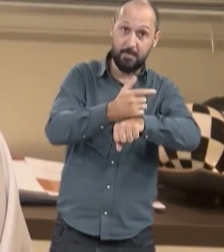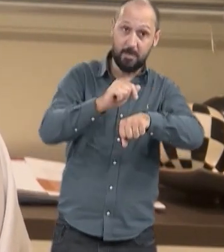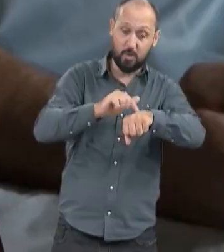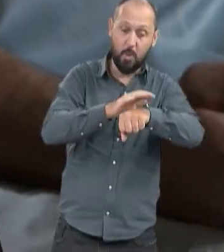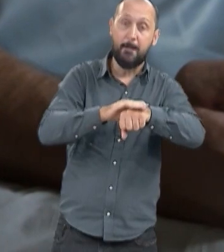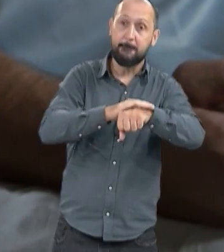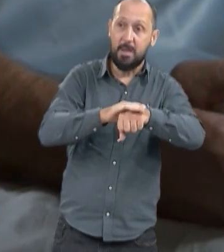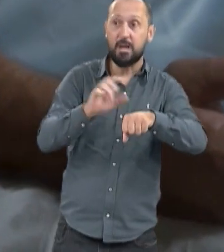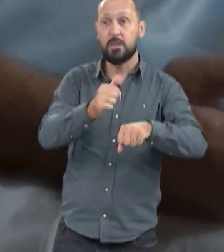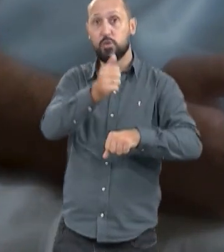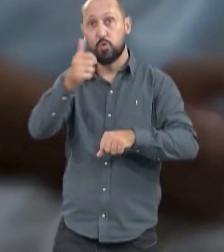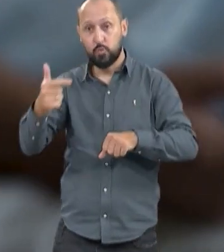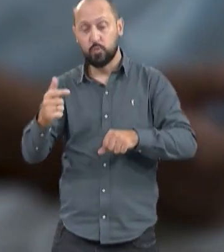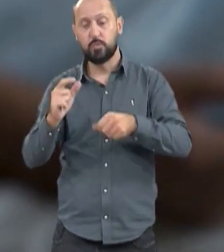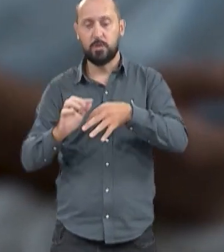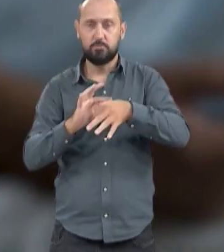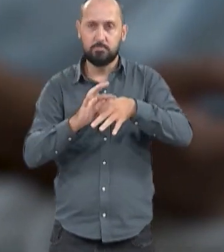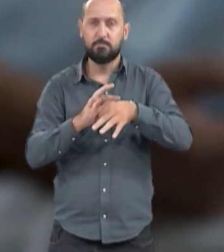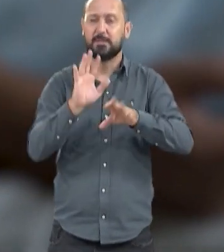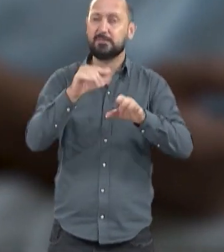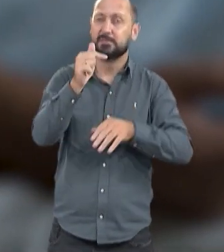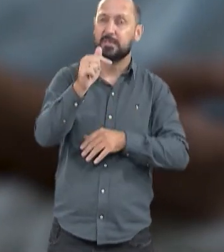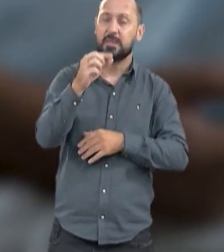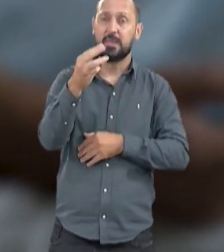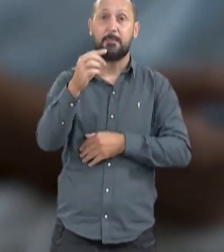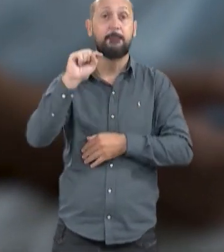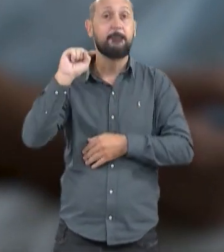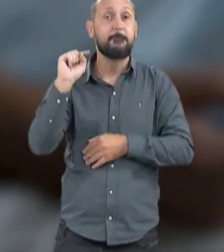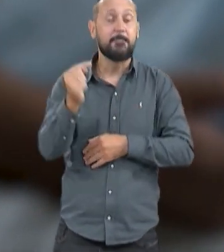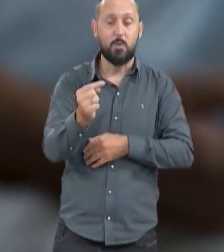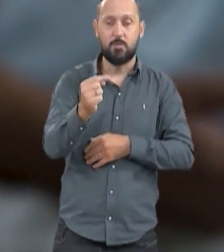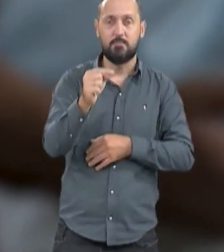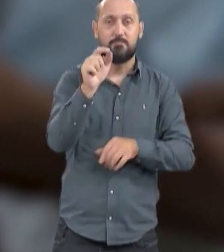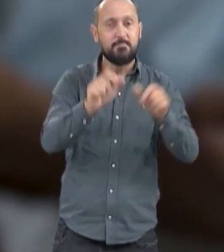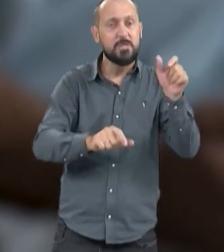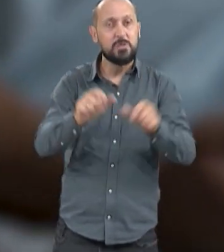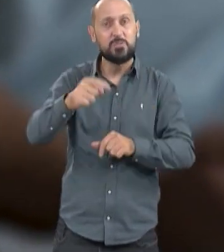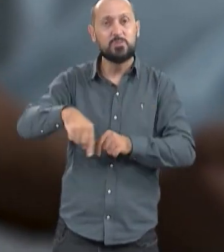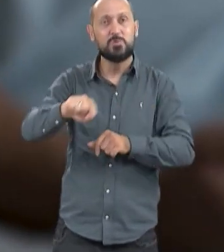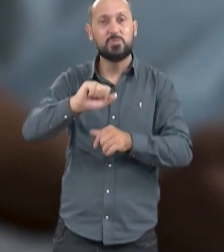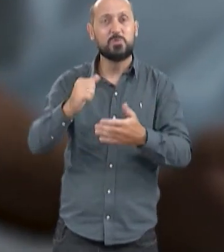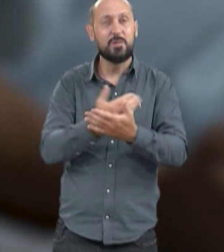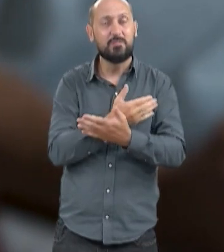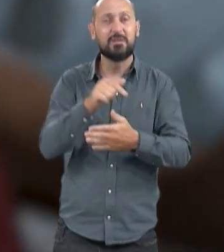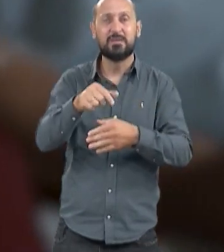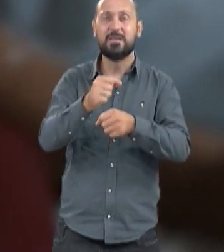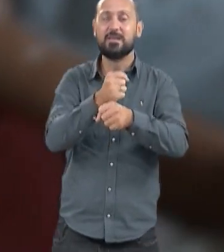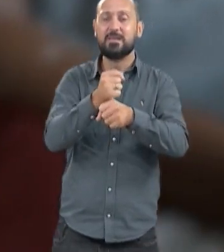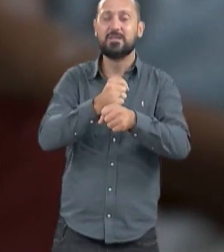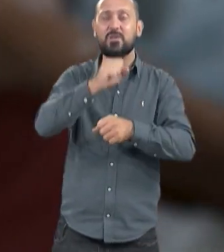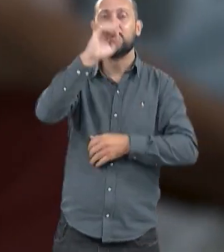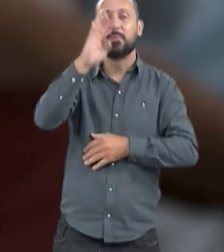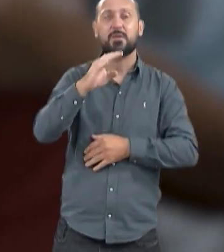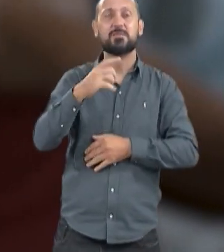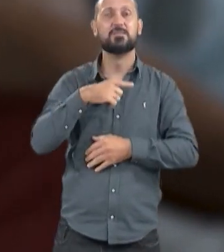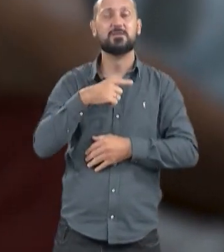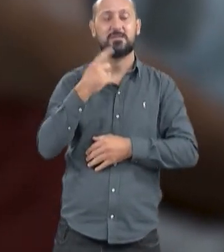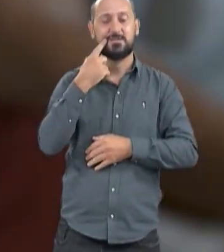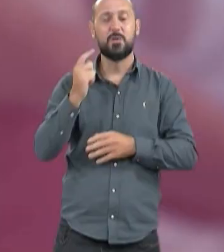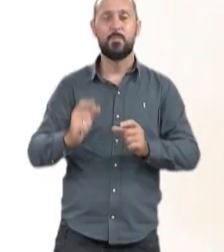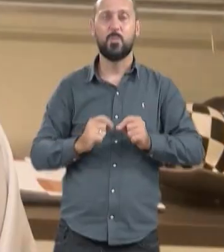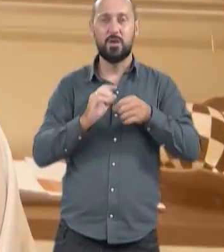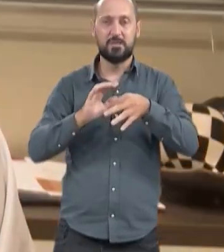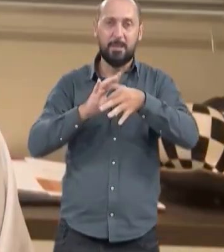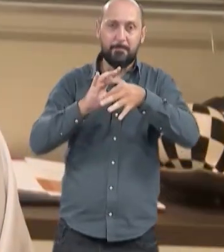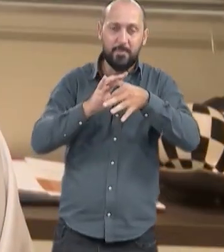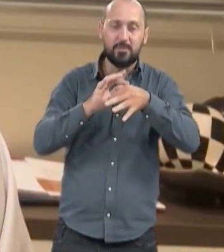não melanoma. Acredita-se que em torno de 73 mil casos ocorrem no Brasil todos os anos por câncer de